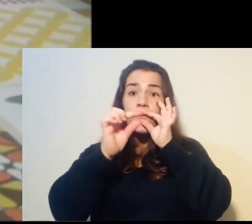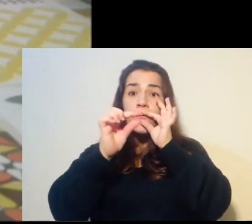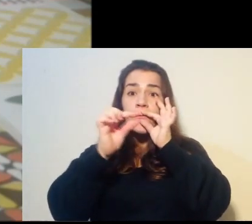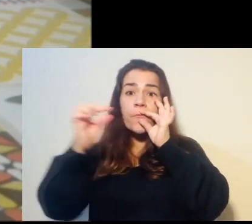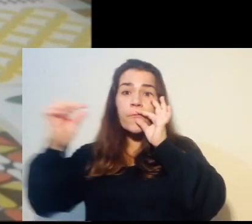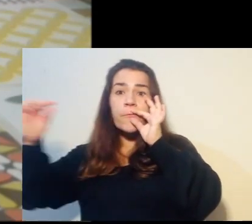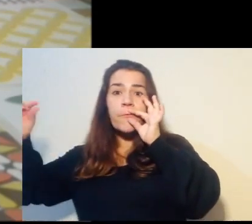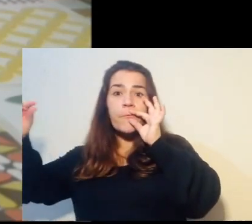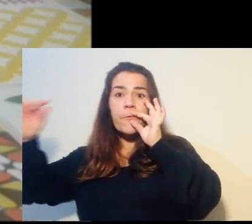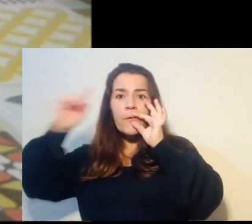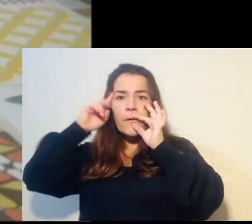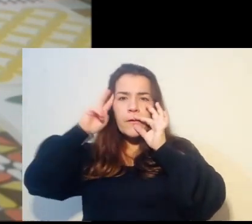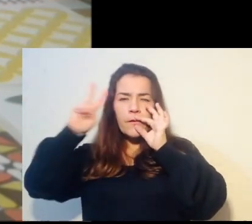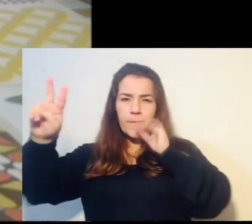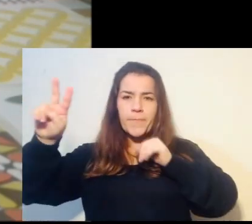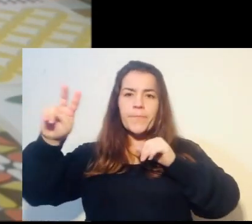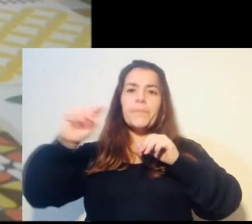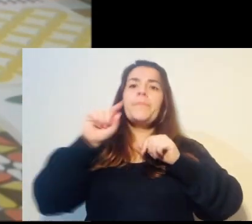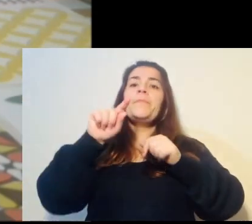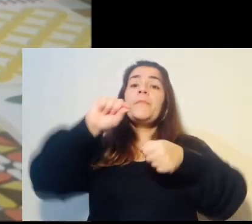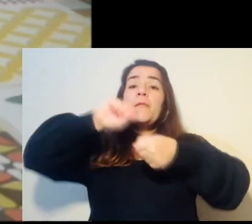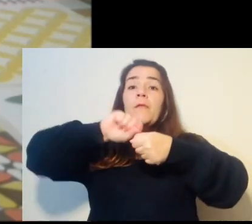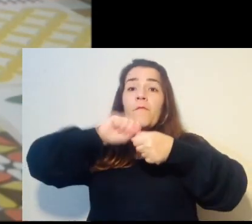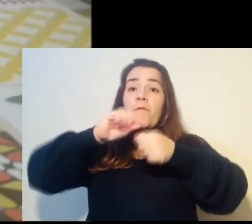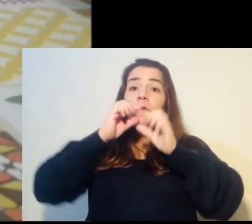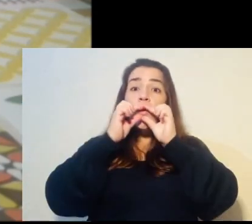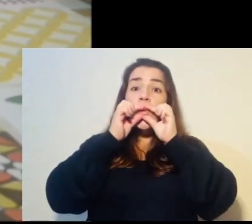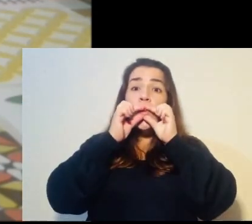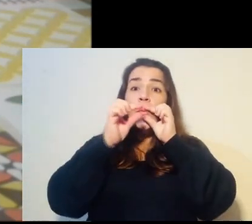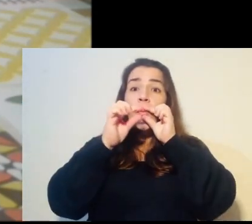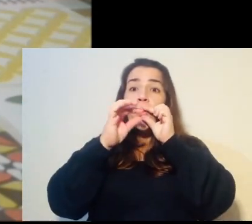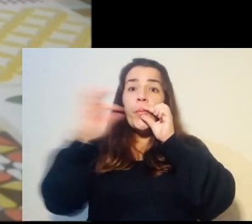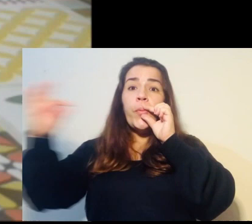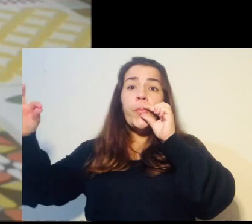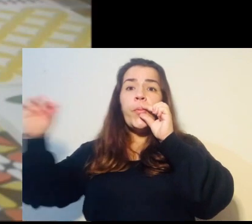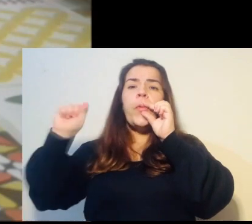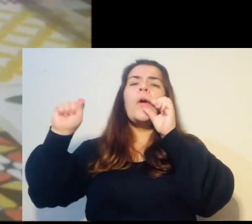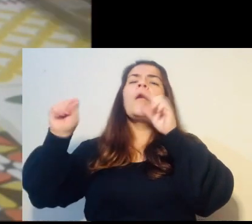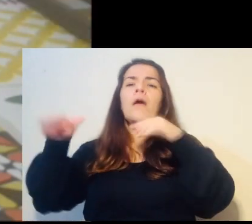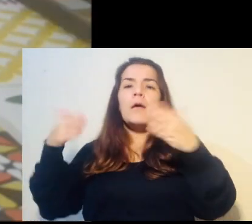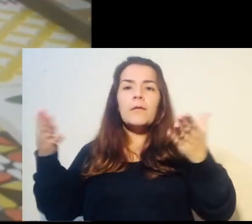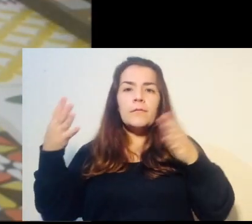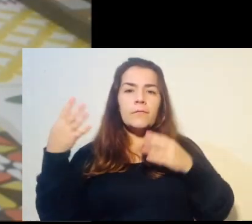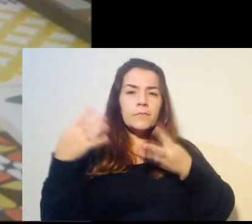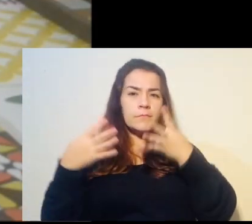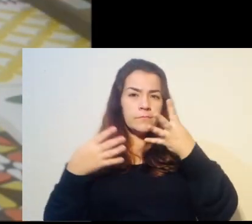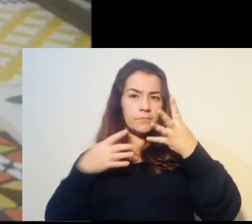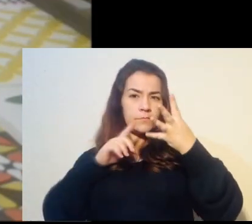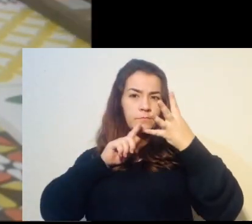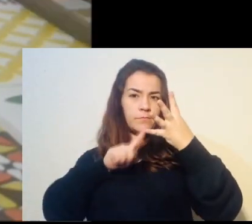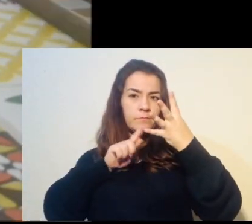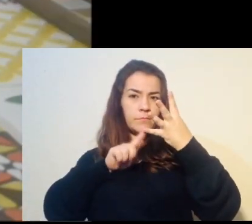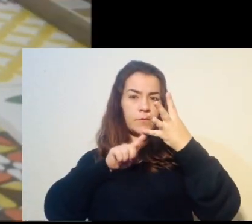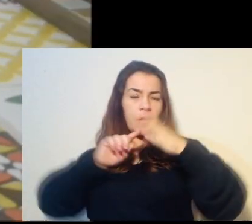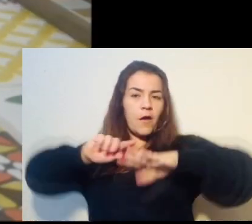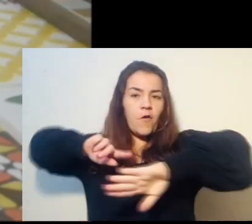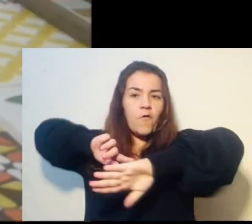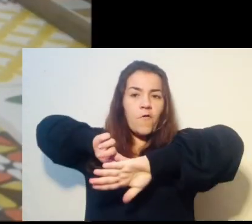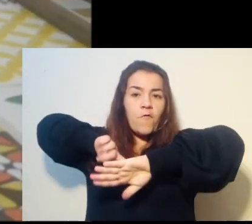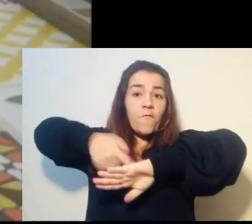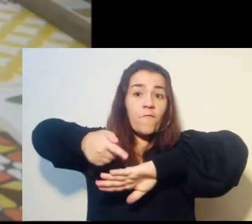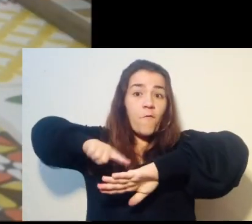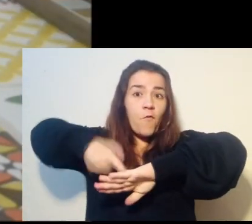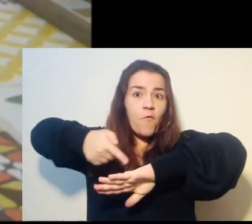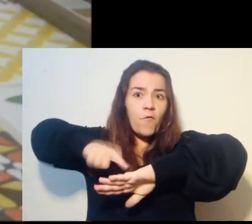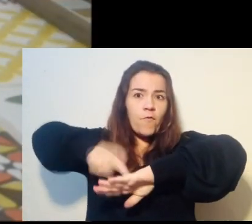embocadura. Temos feito a marcação do furo da embocadura. O que nos resta agora? Quarta etapa, que é